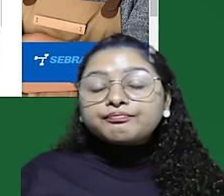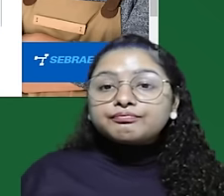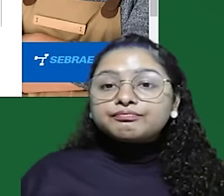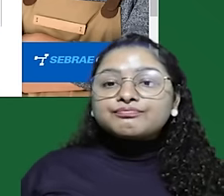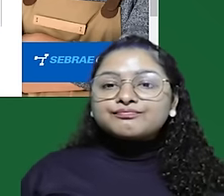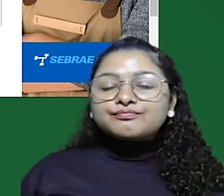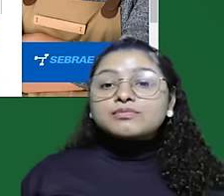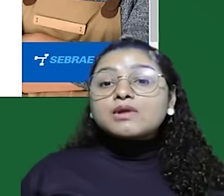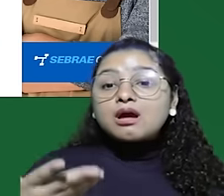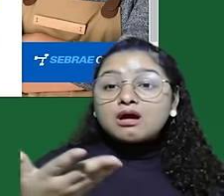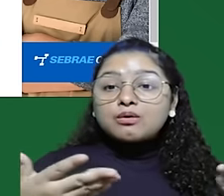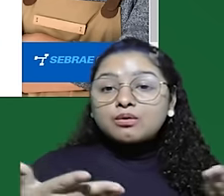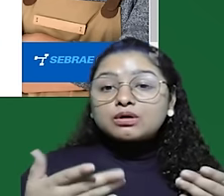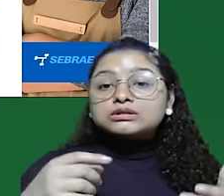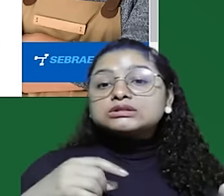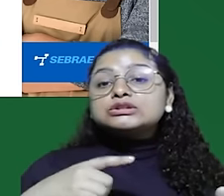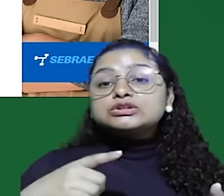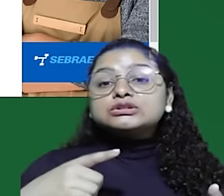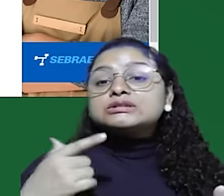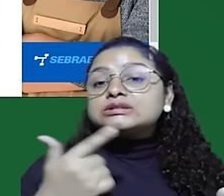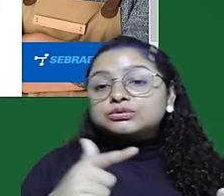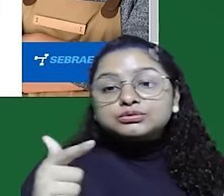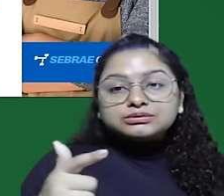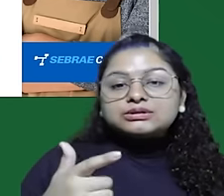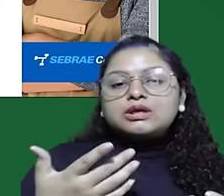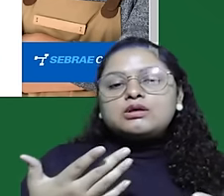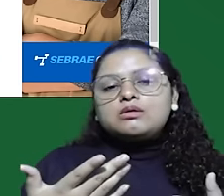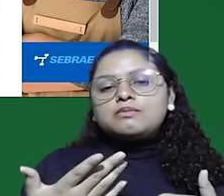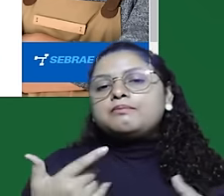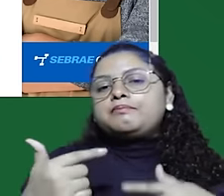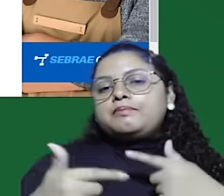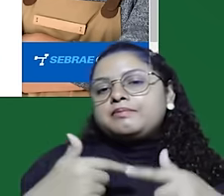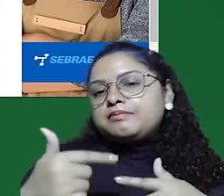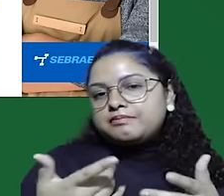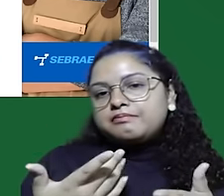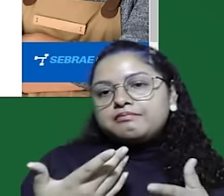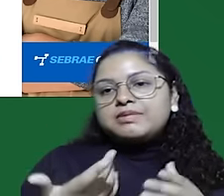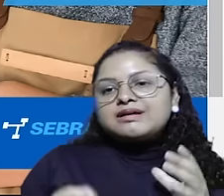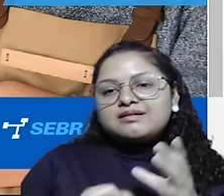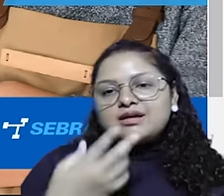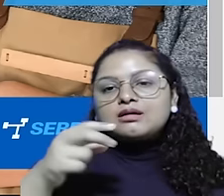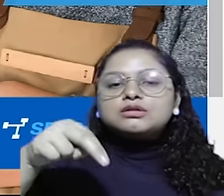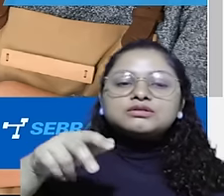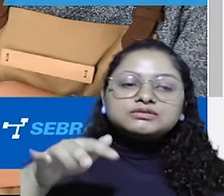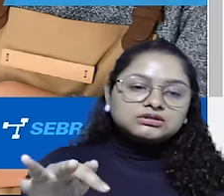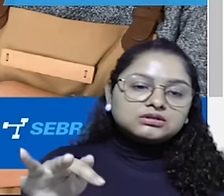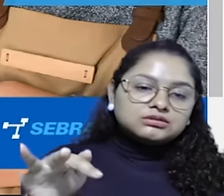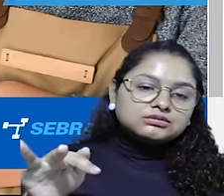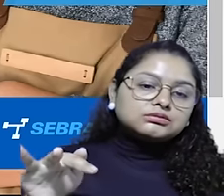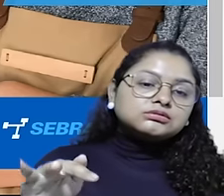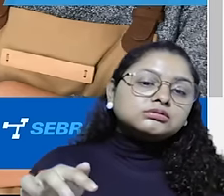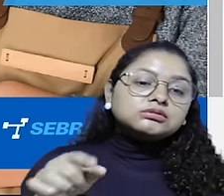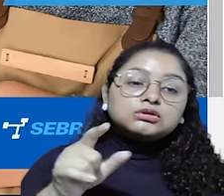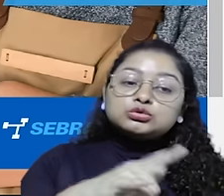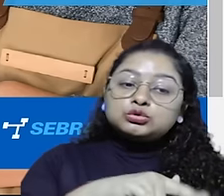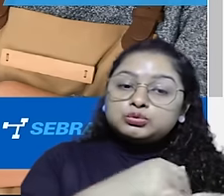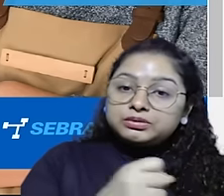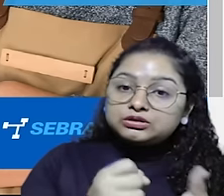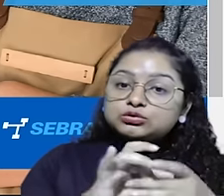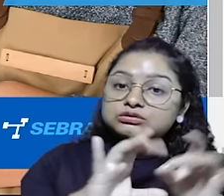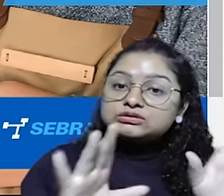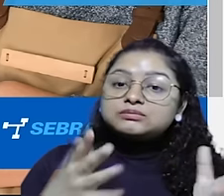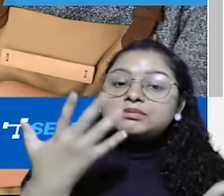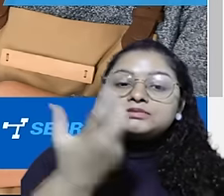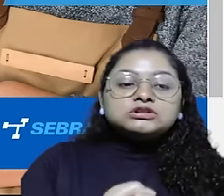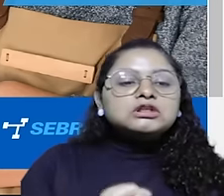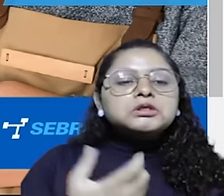um serviço para emissão de nota fiscal mas estamos trabalhando para isso documentos autorizados a fazer download não precisa